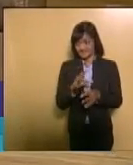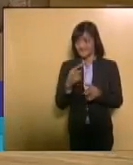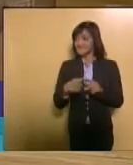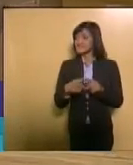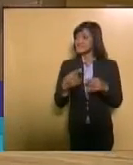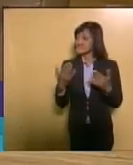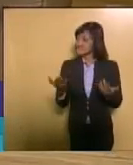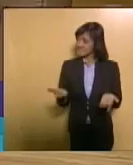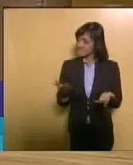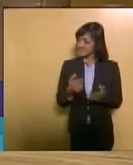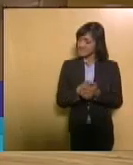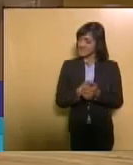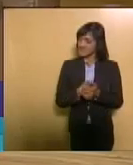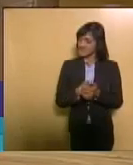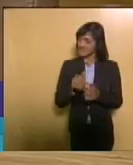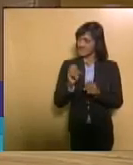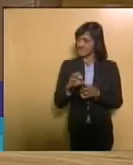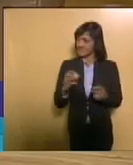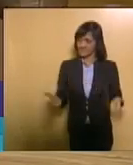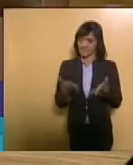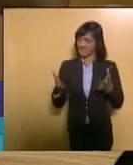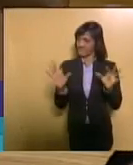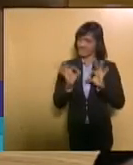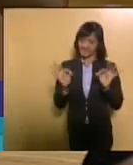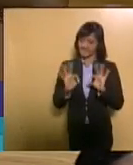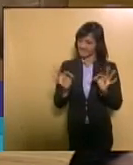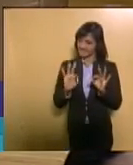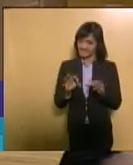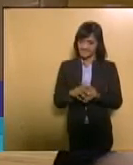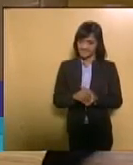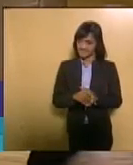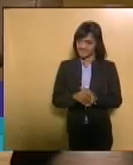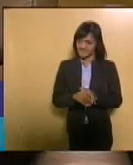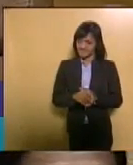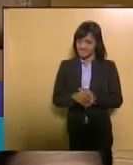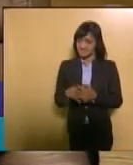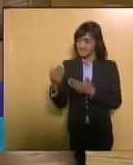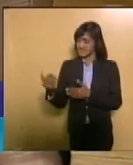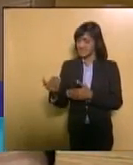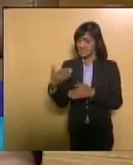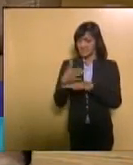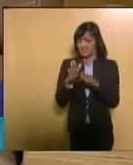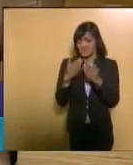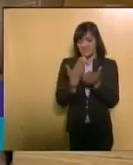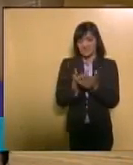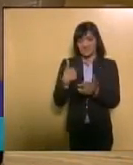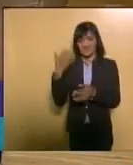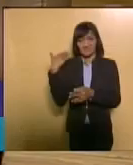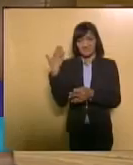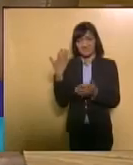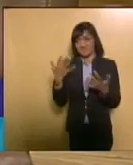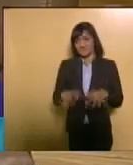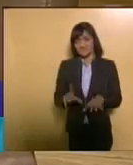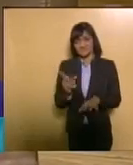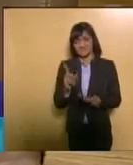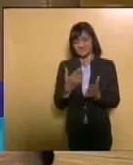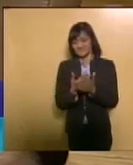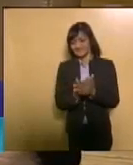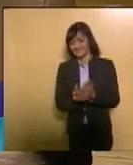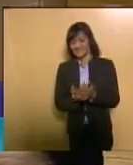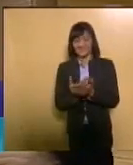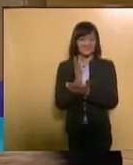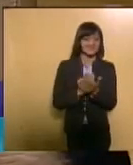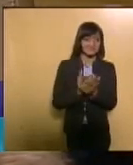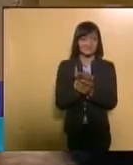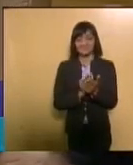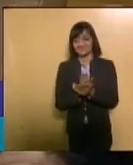é uma uma educação que não estimula nada não não não não leva o jovem pra escola eu mesmo na minha época eu não queria estar na escola não né negócio chato o